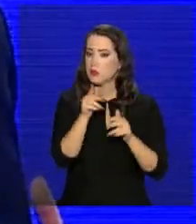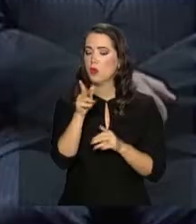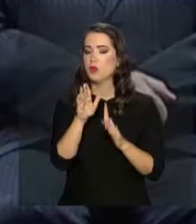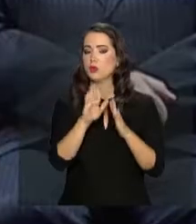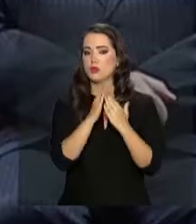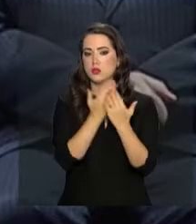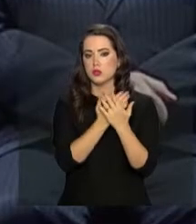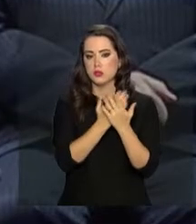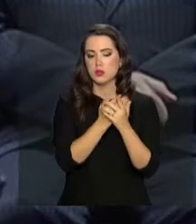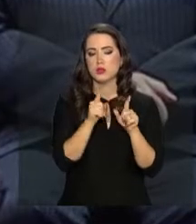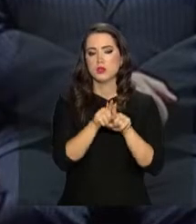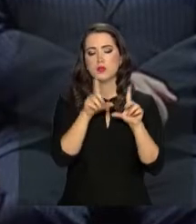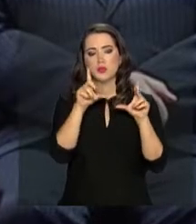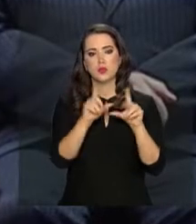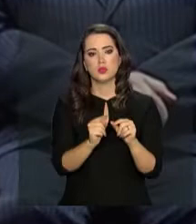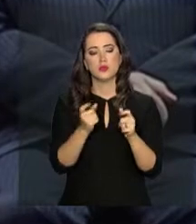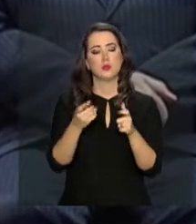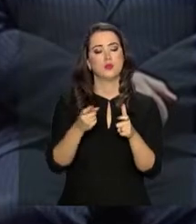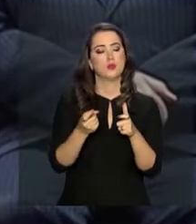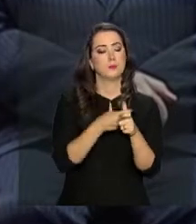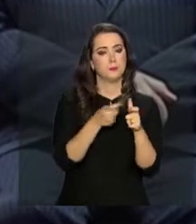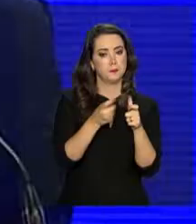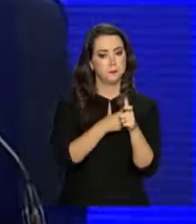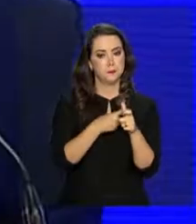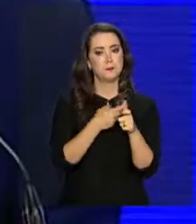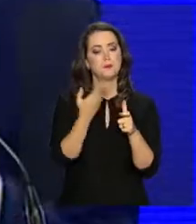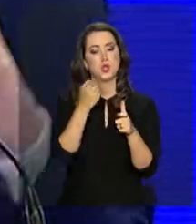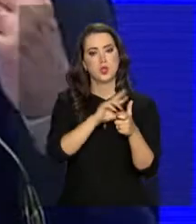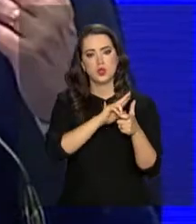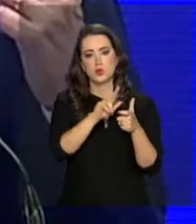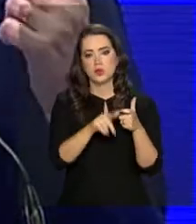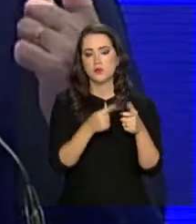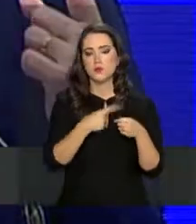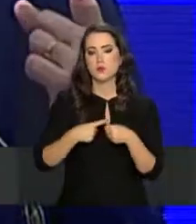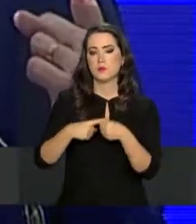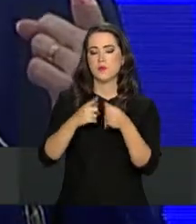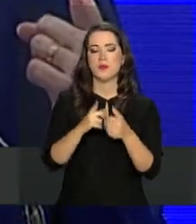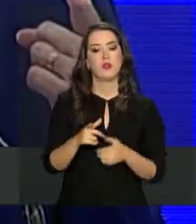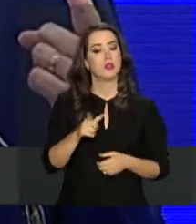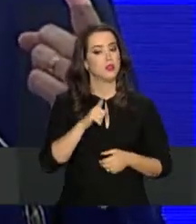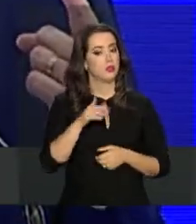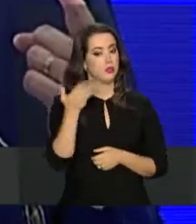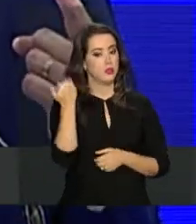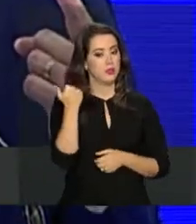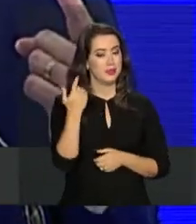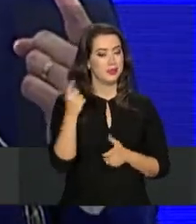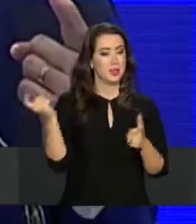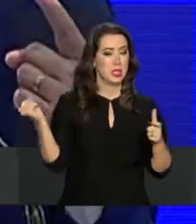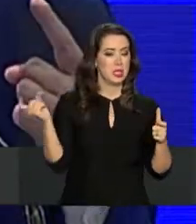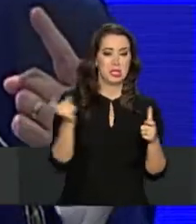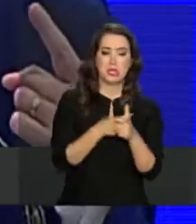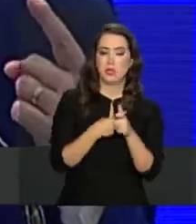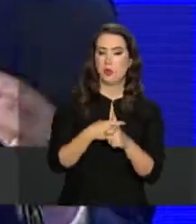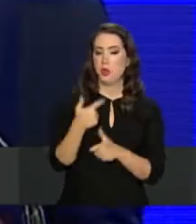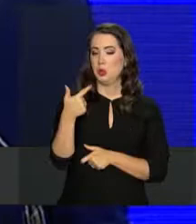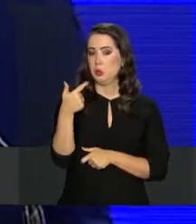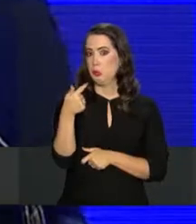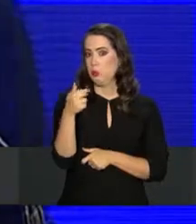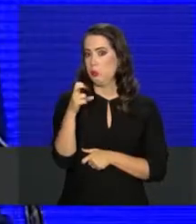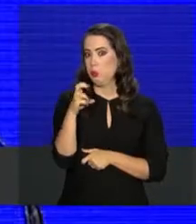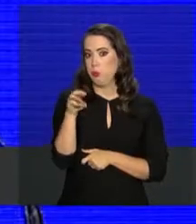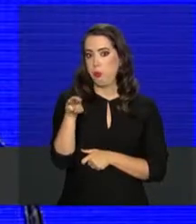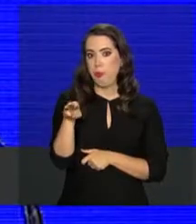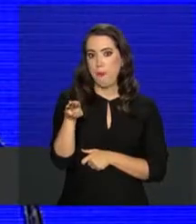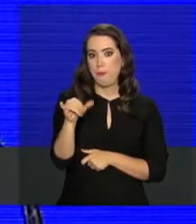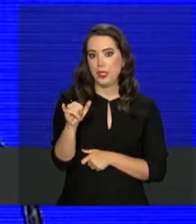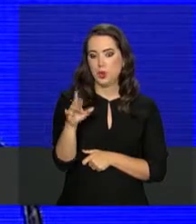abater dívidas previdenciárias dos municípios nós tínhamos uma dívida com a previdência de 75 bilhões